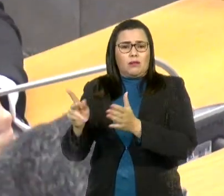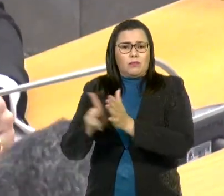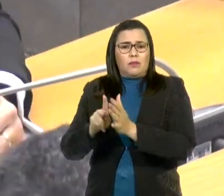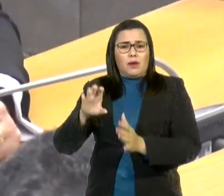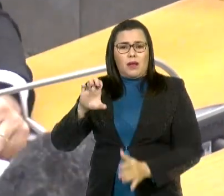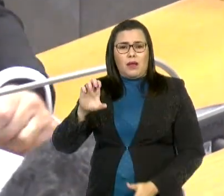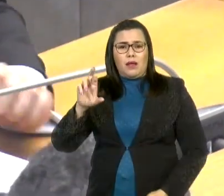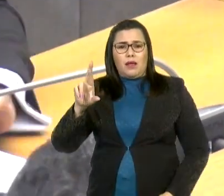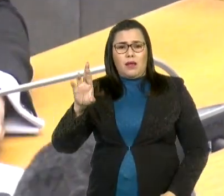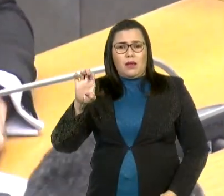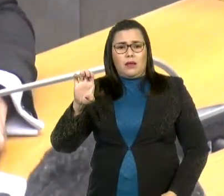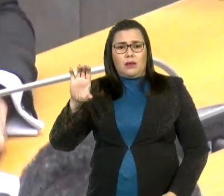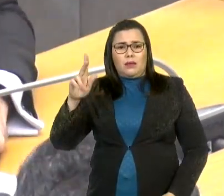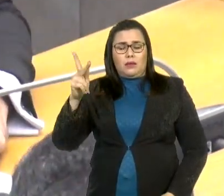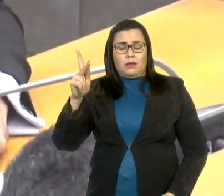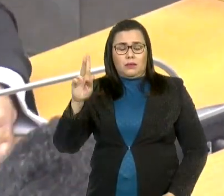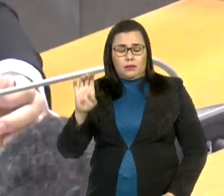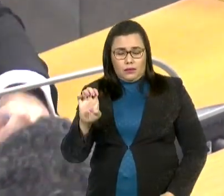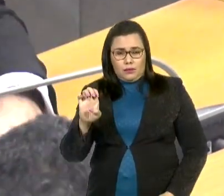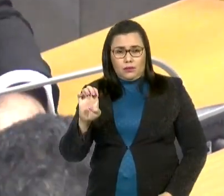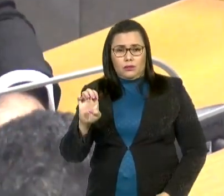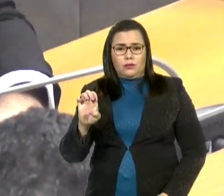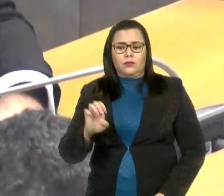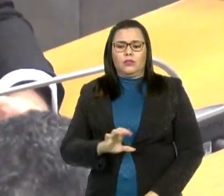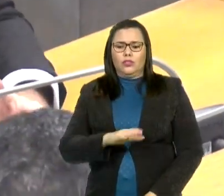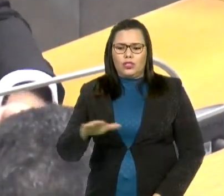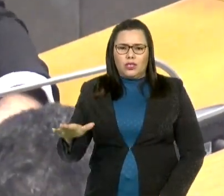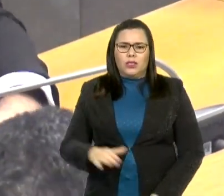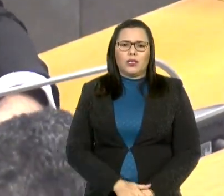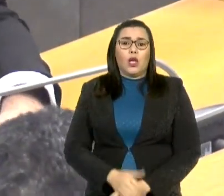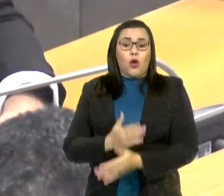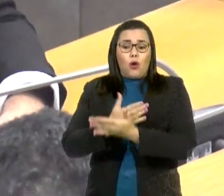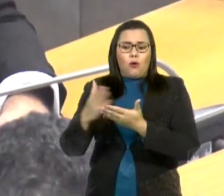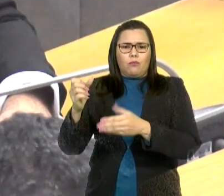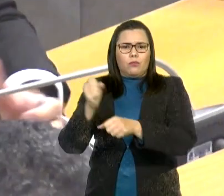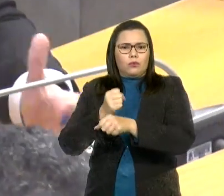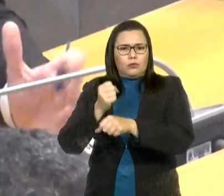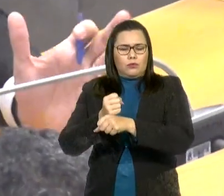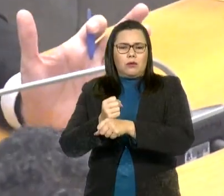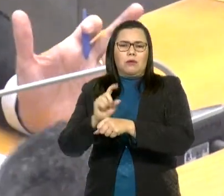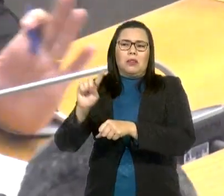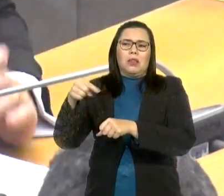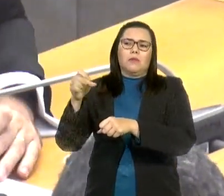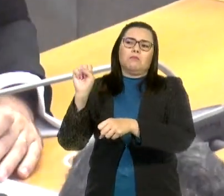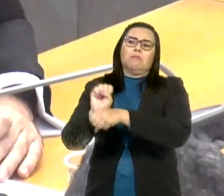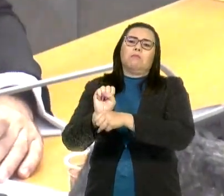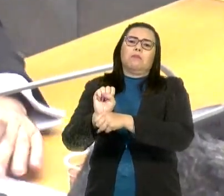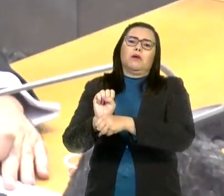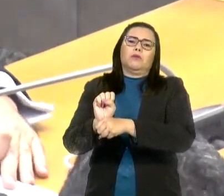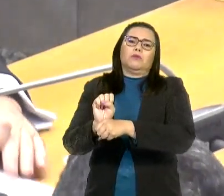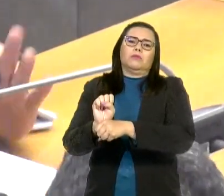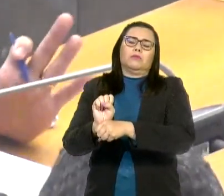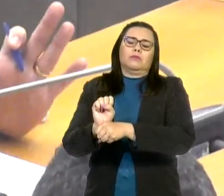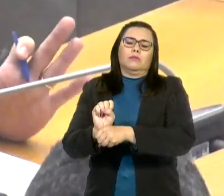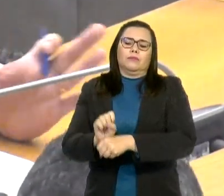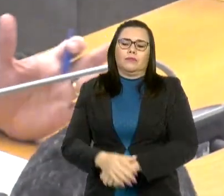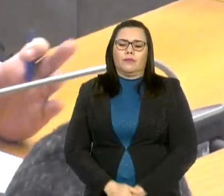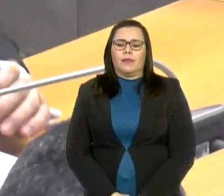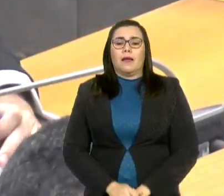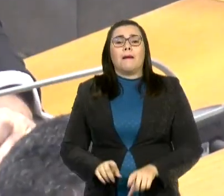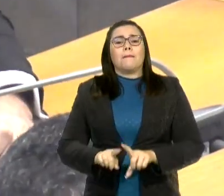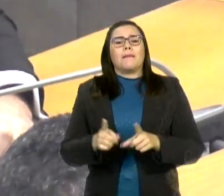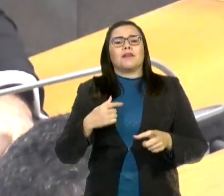nenhuma movimentação, mas quero aqui já lhe repassar que essa creche, semana